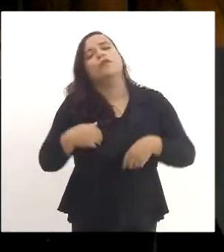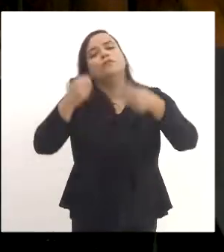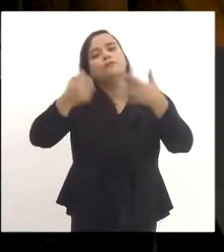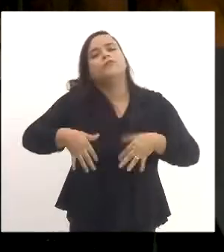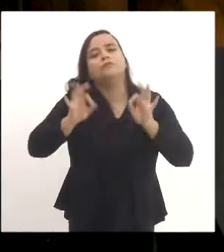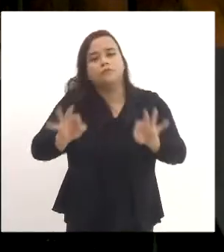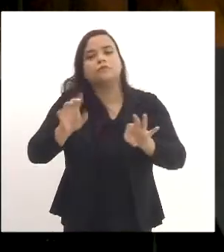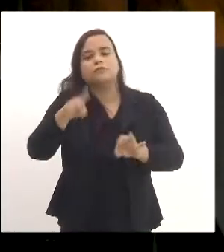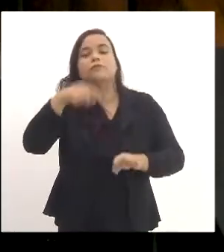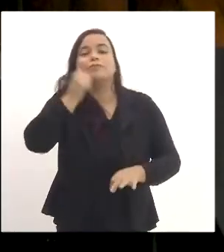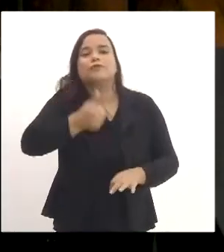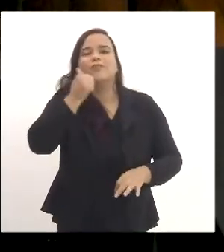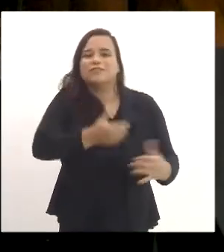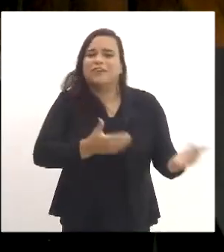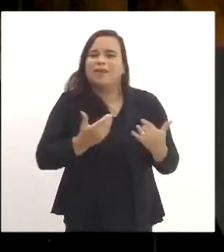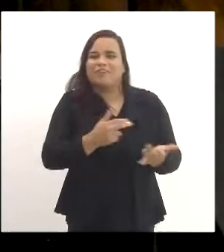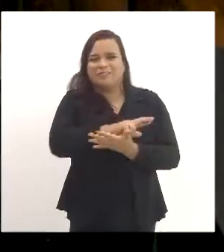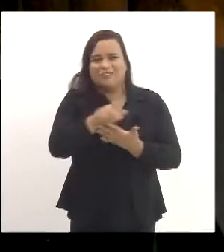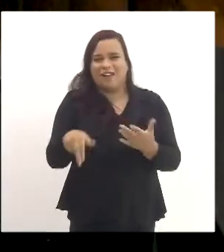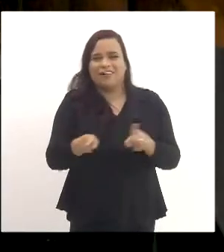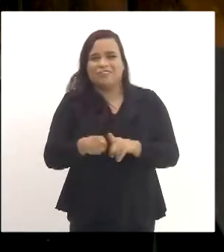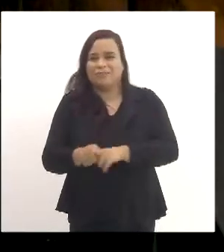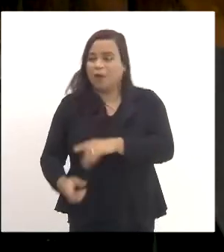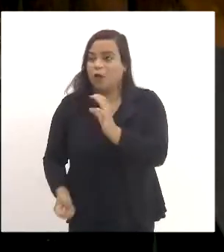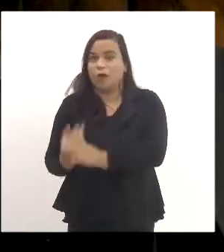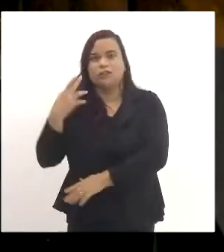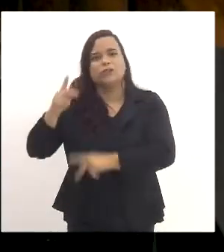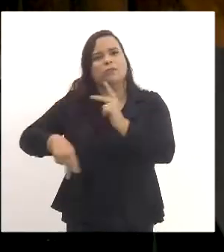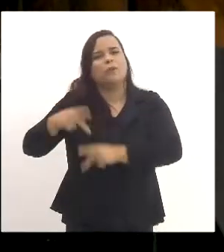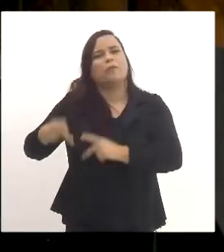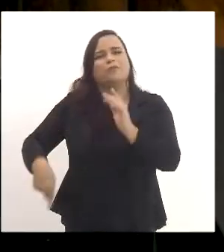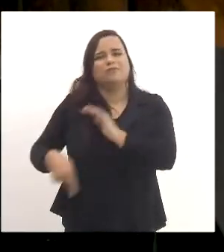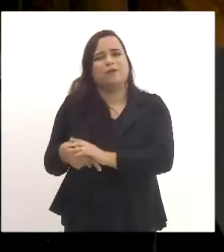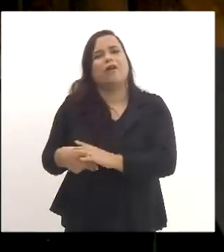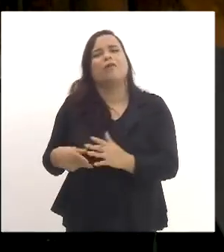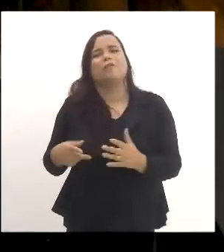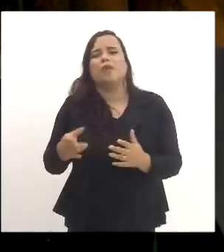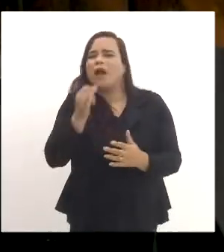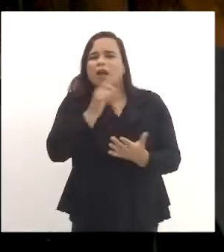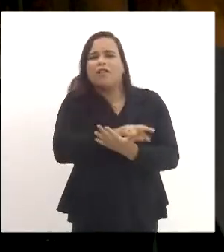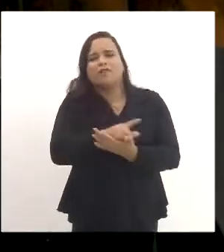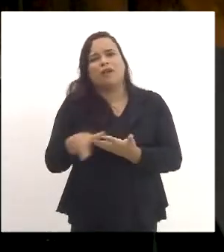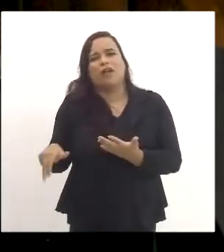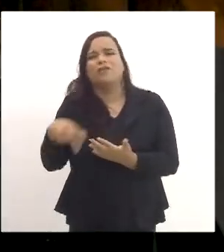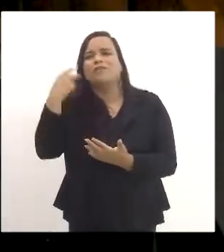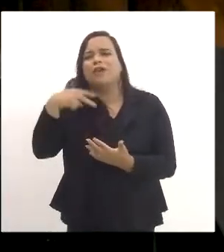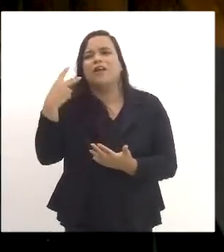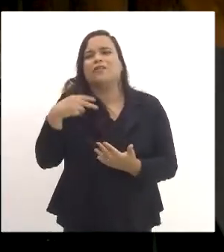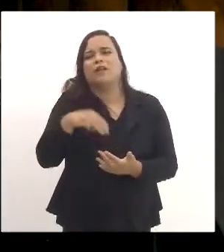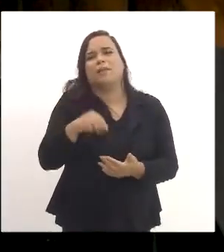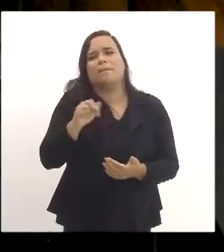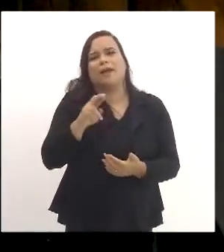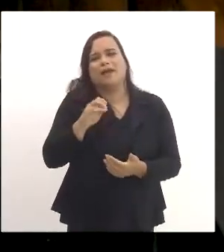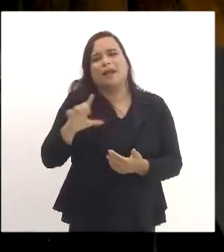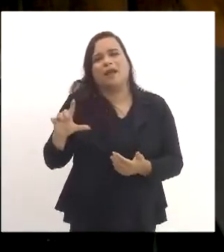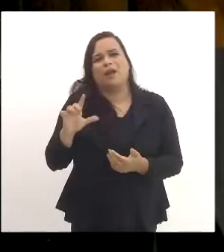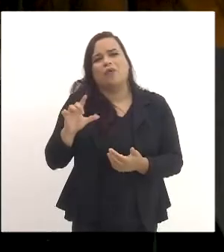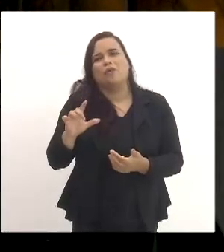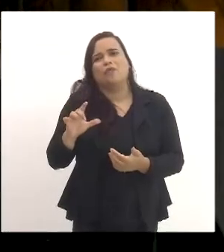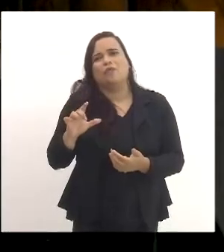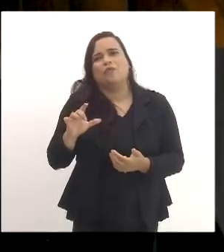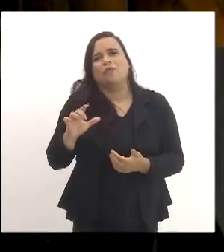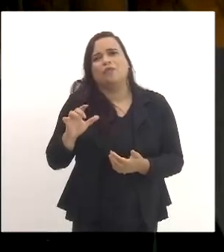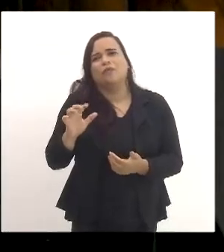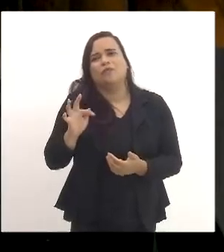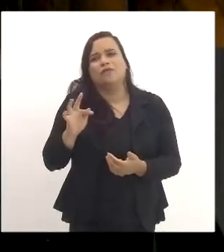designadamente por mulheres jovens e de origem popular, como são os exemplos da vereadora Marielle